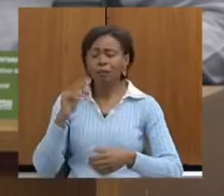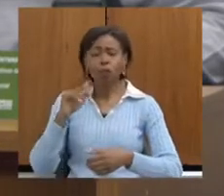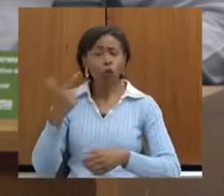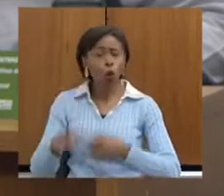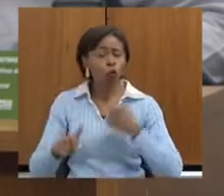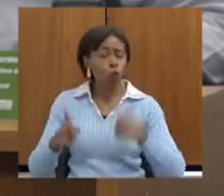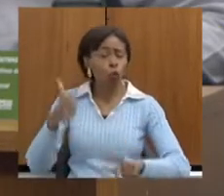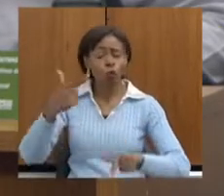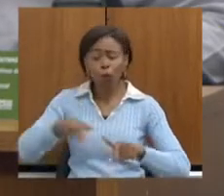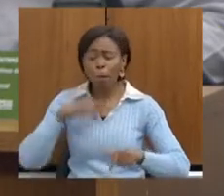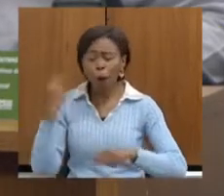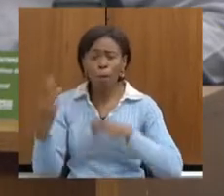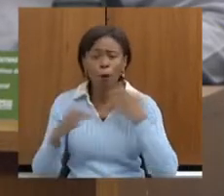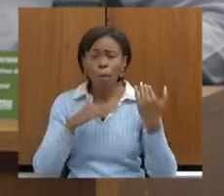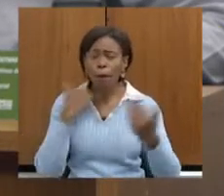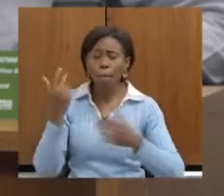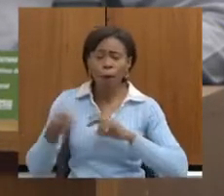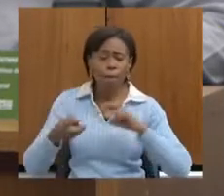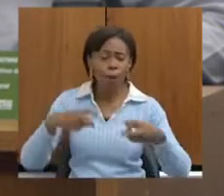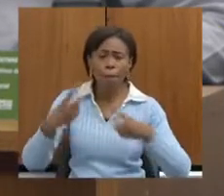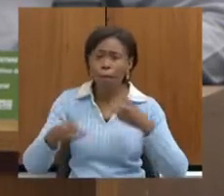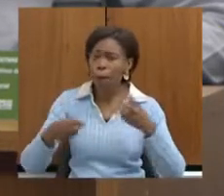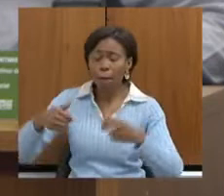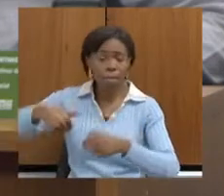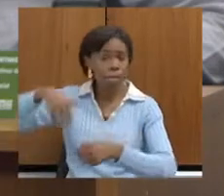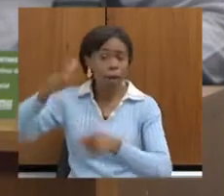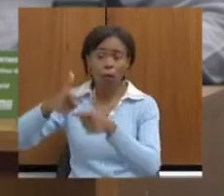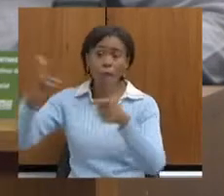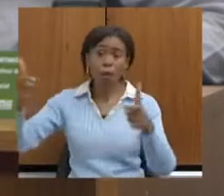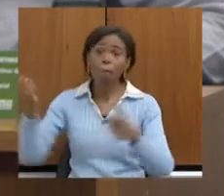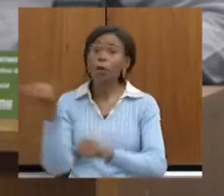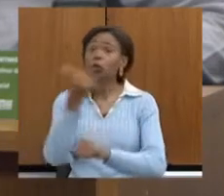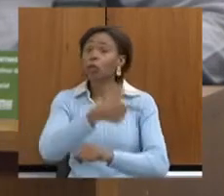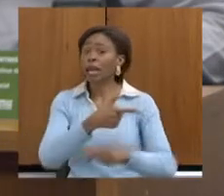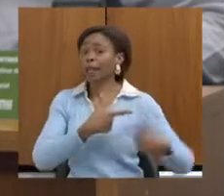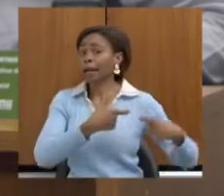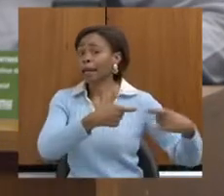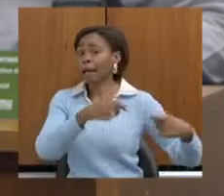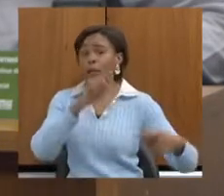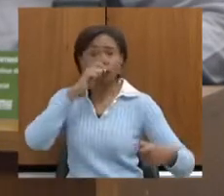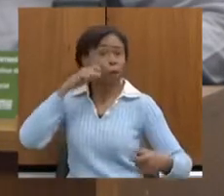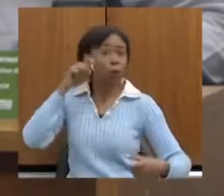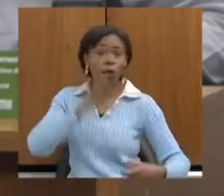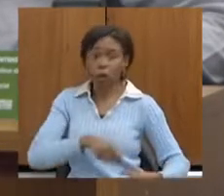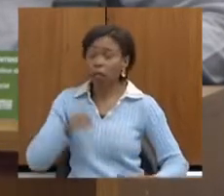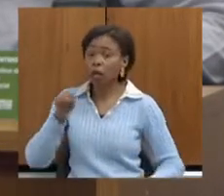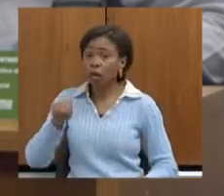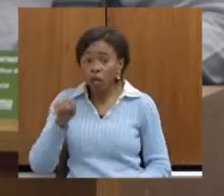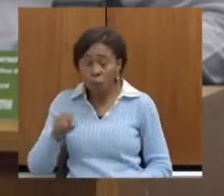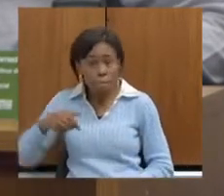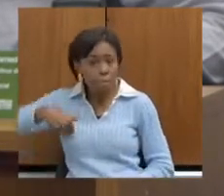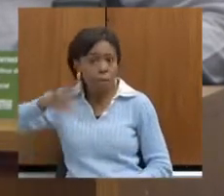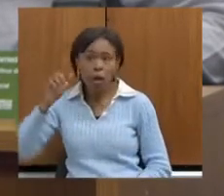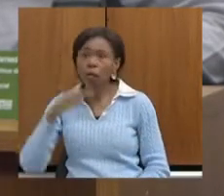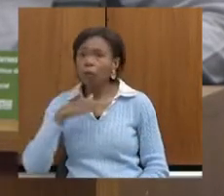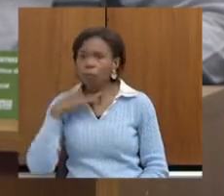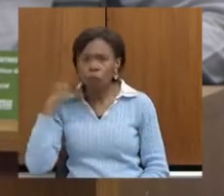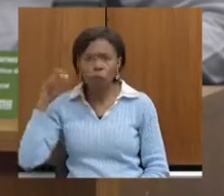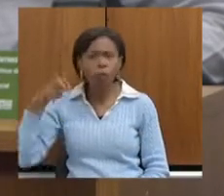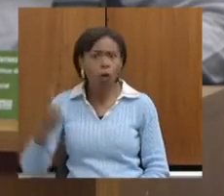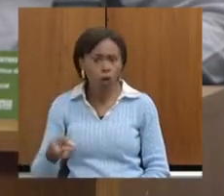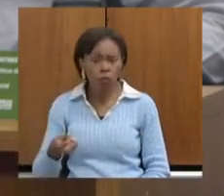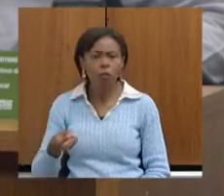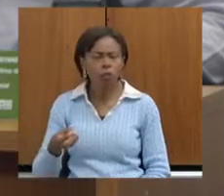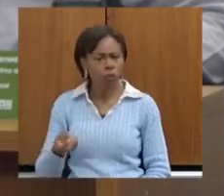está morrendo mais gente na nossa região do que tava lá na guerra da Ucrânia entendeu nunca vi assim daqui é tipo é coisa